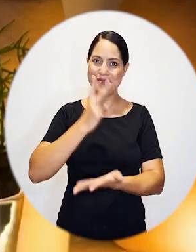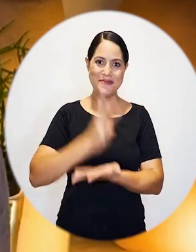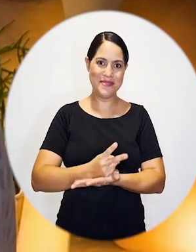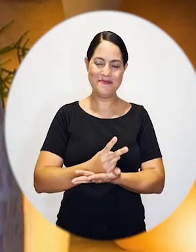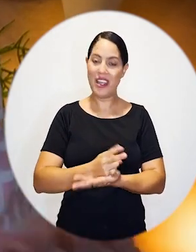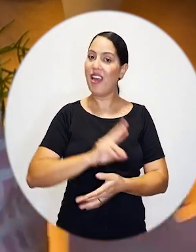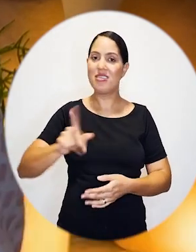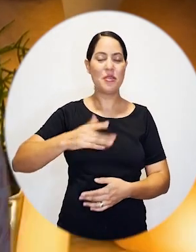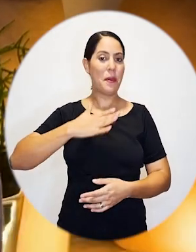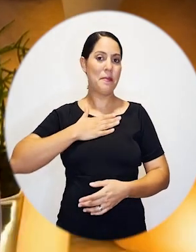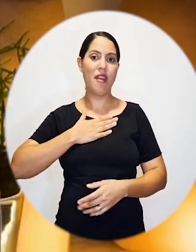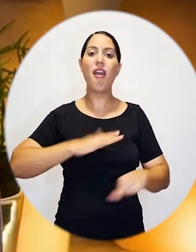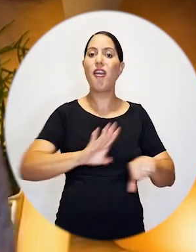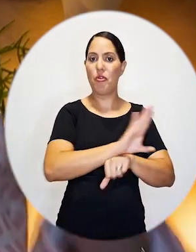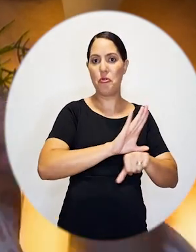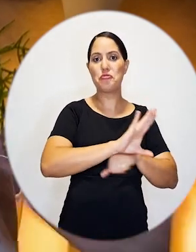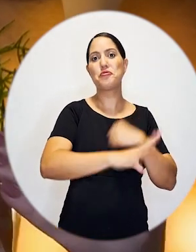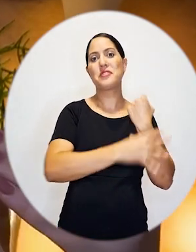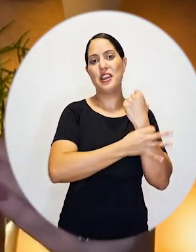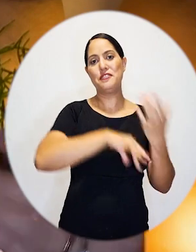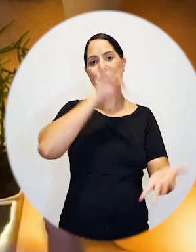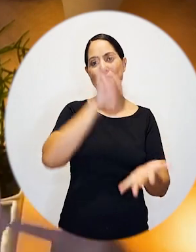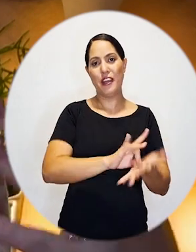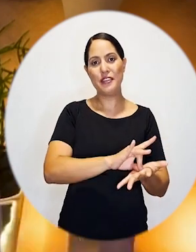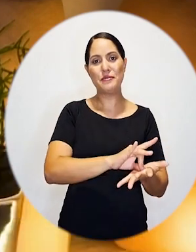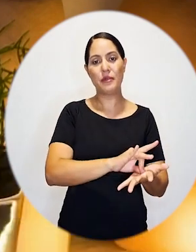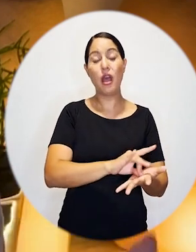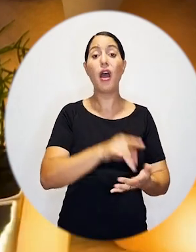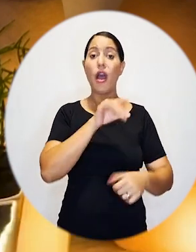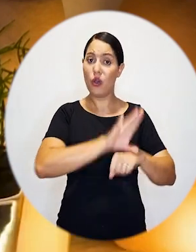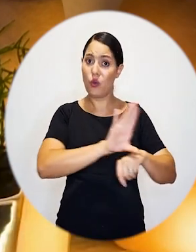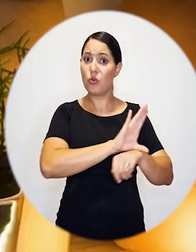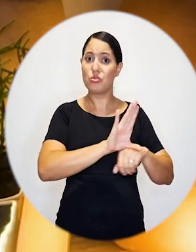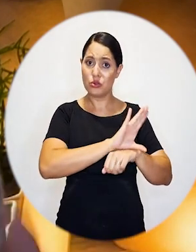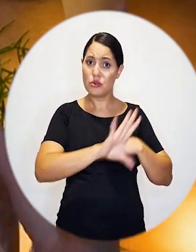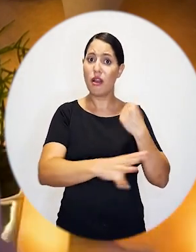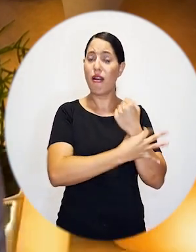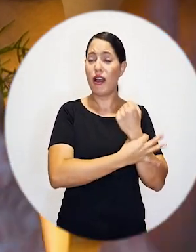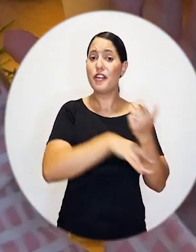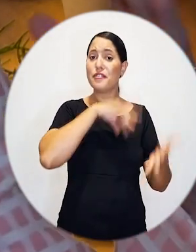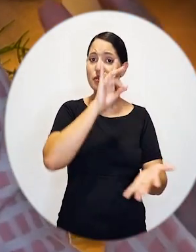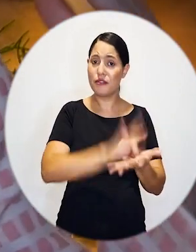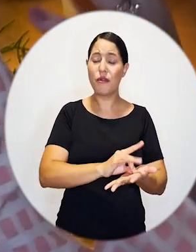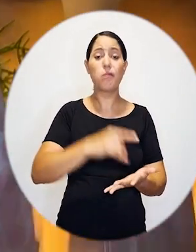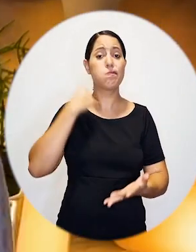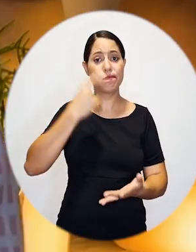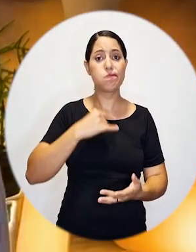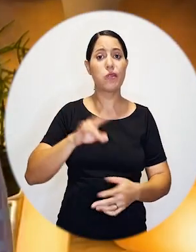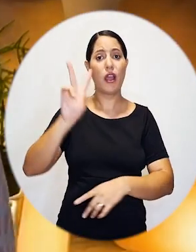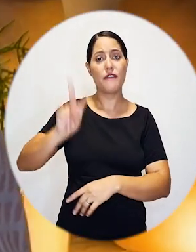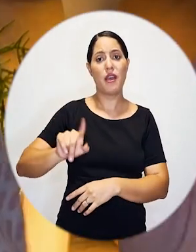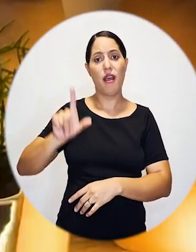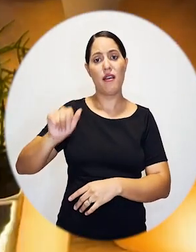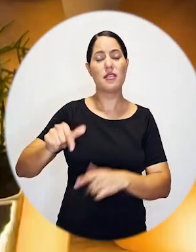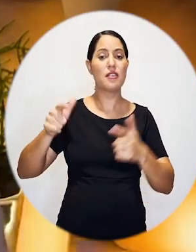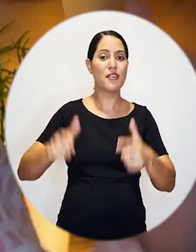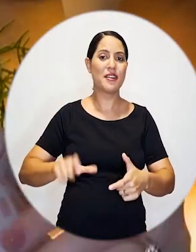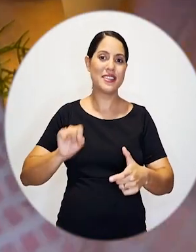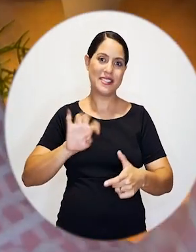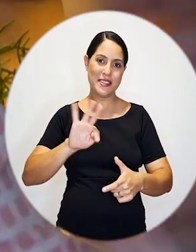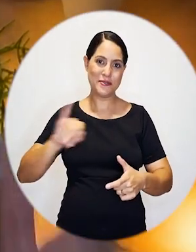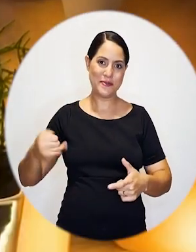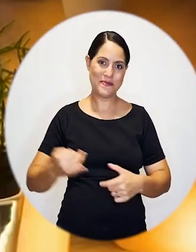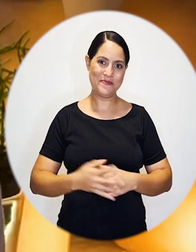OAB. Sempre. E não é meu, é da Constituição da República. Foi isso que a Constituição quis quando colocou